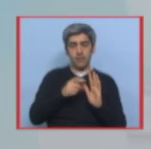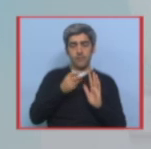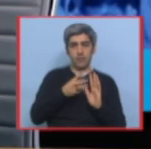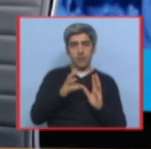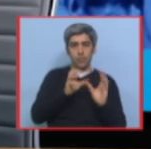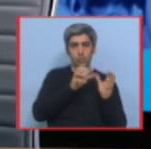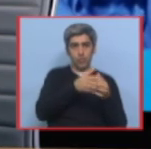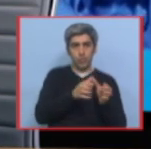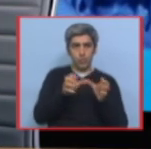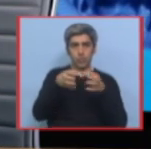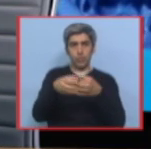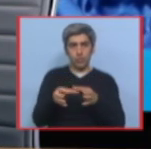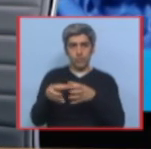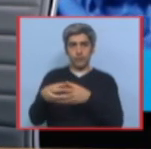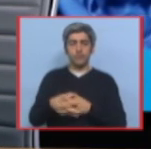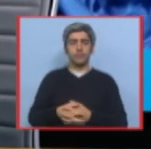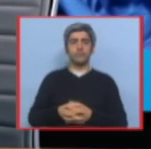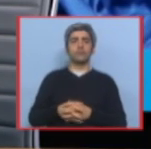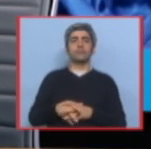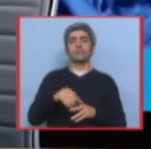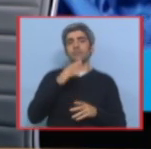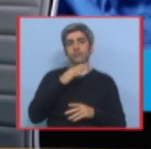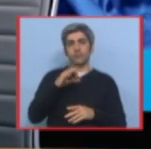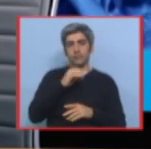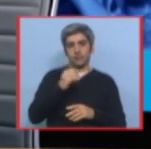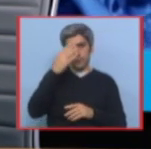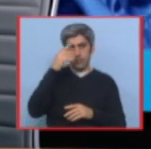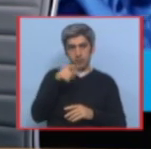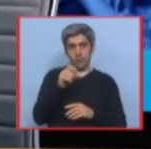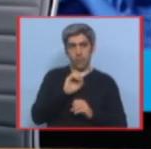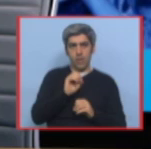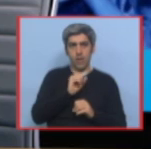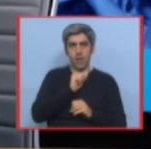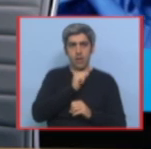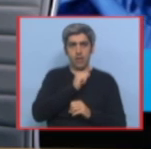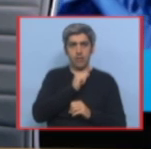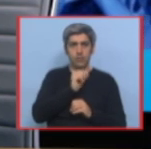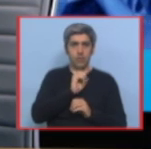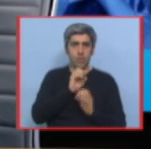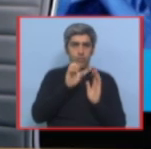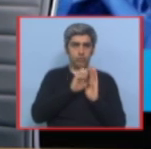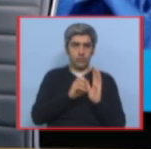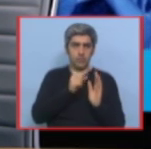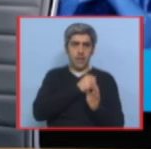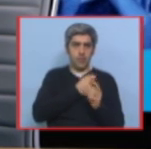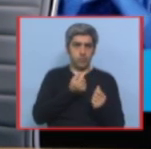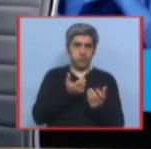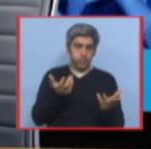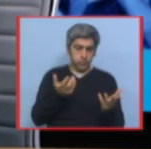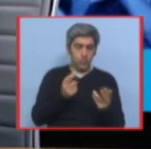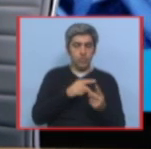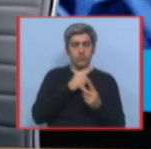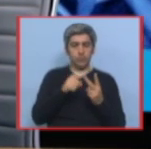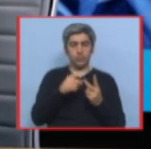vários grupos. Às famílias, em primeiro lugar, que não têm condições para ter uma casa, depois